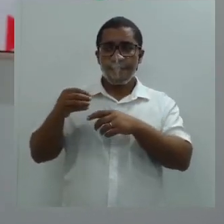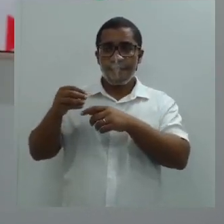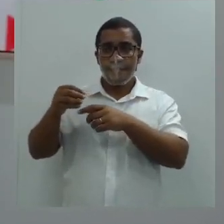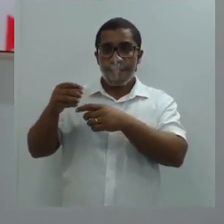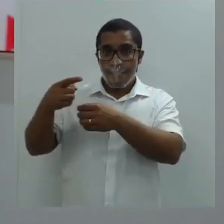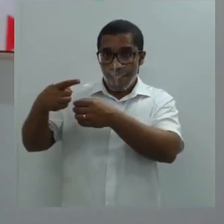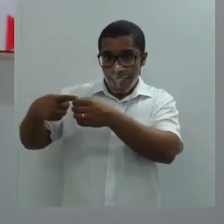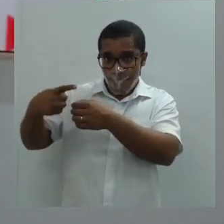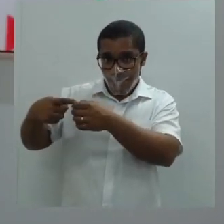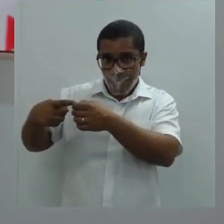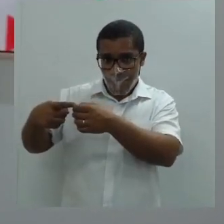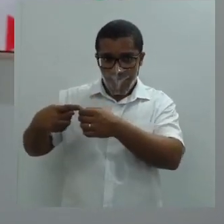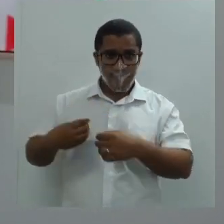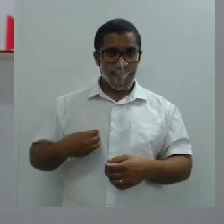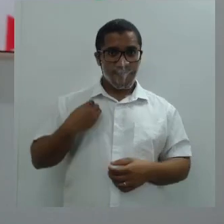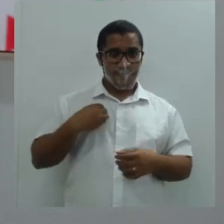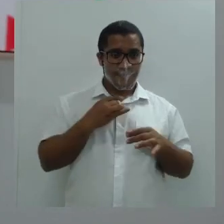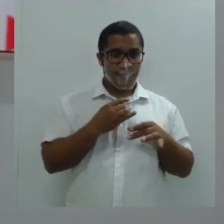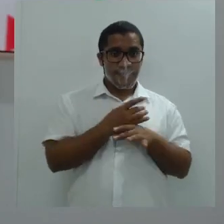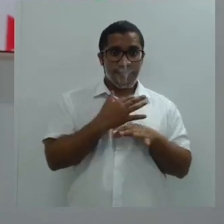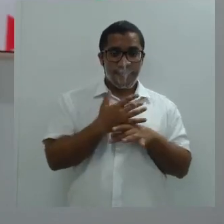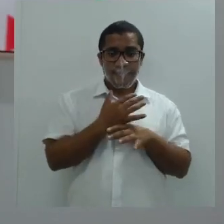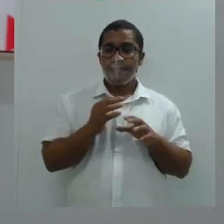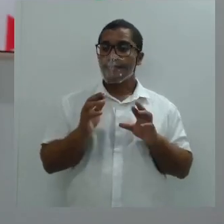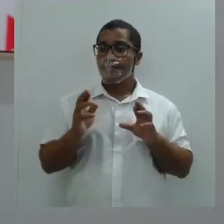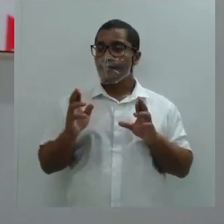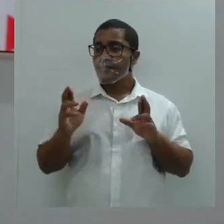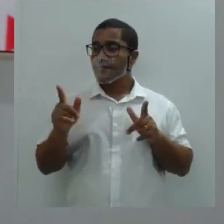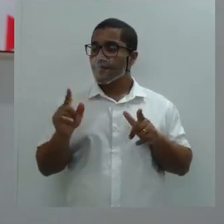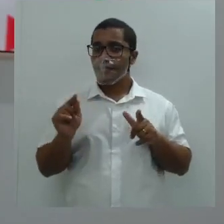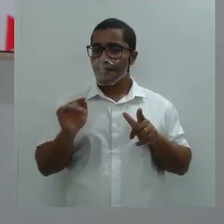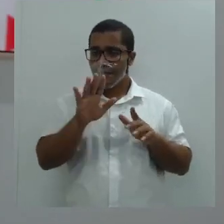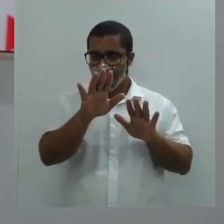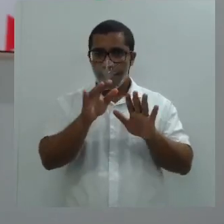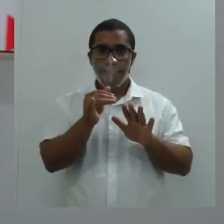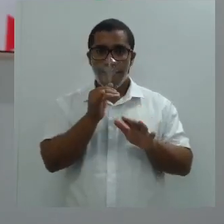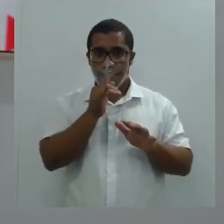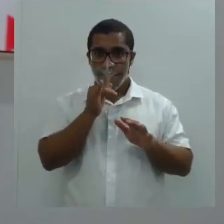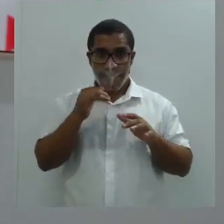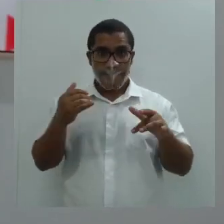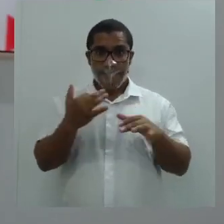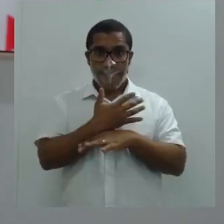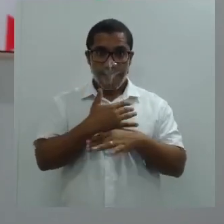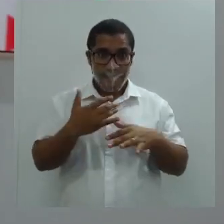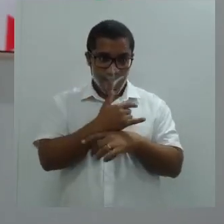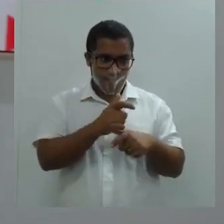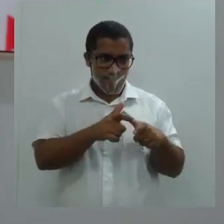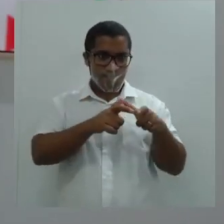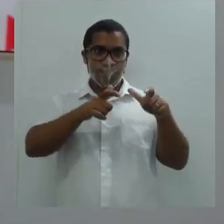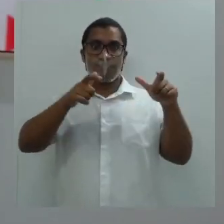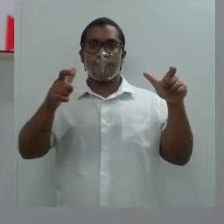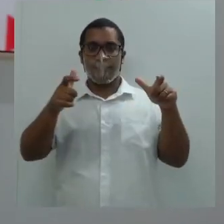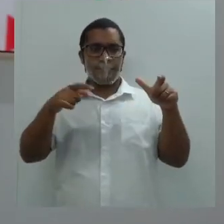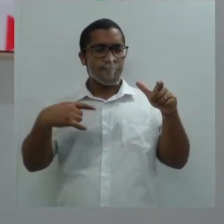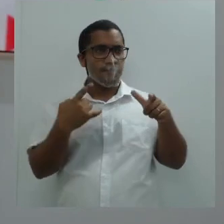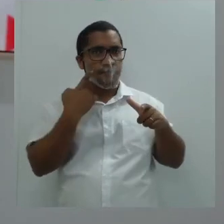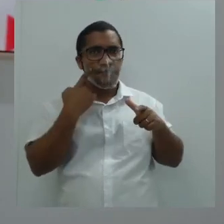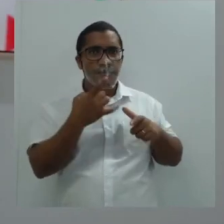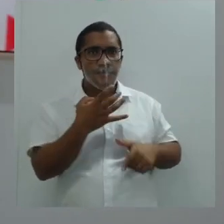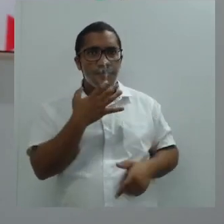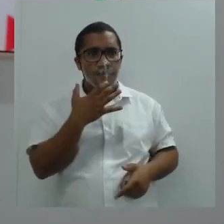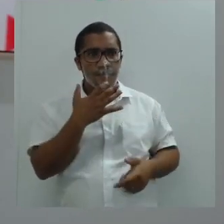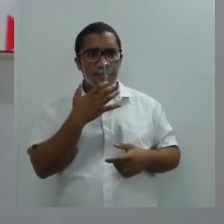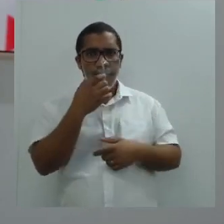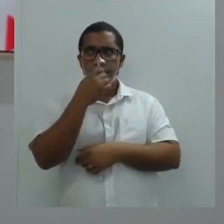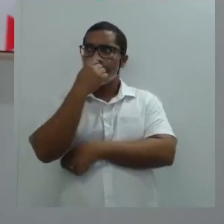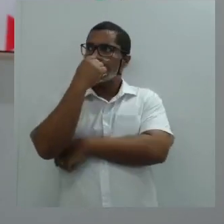e uma vida urbana? Quando você vai para uma grande cidade, você se depara com vários elementos